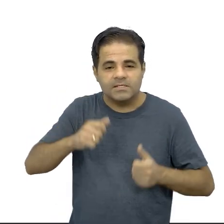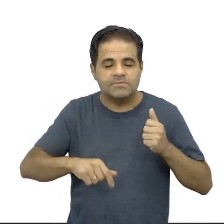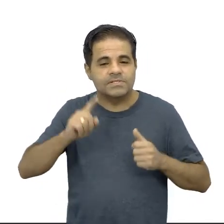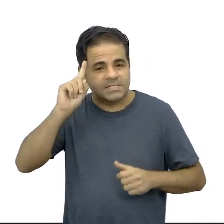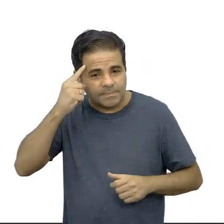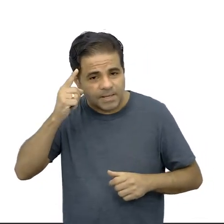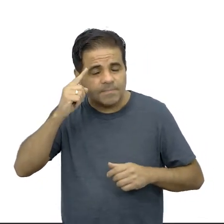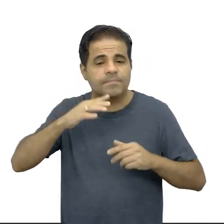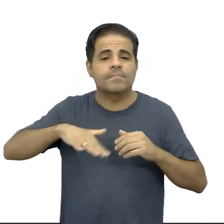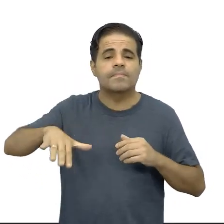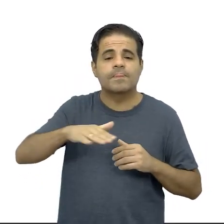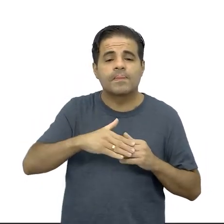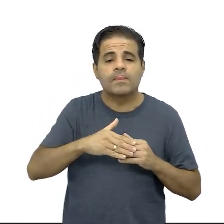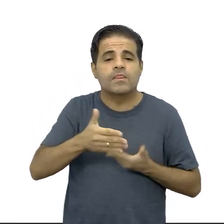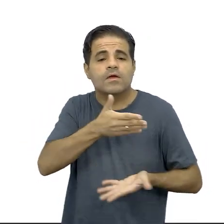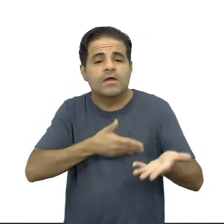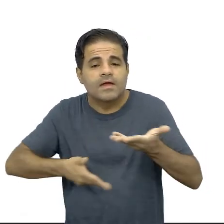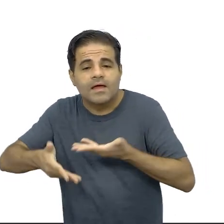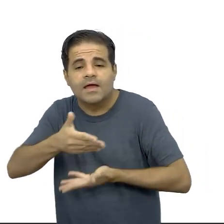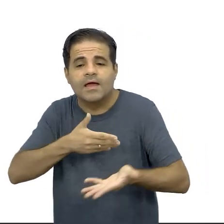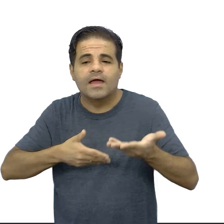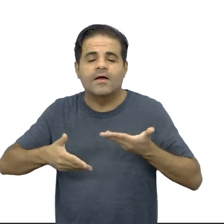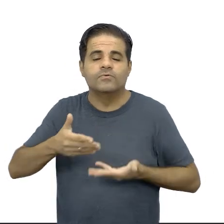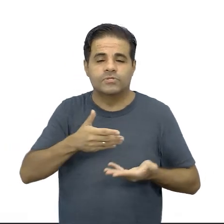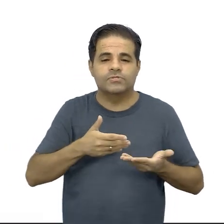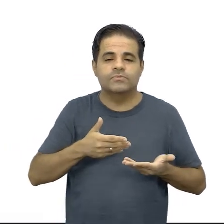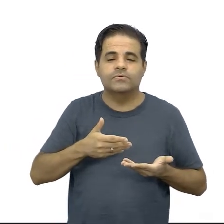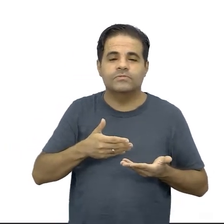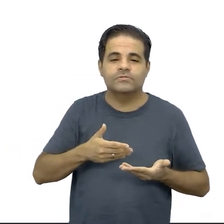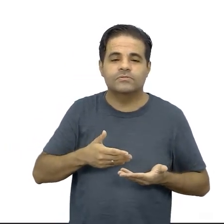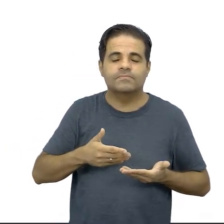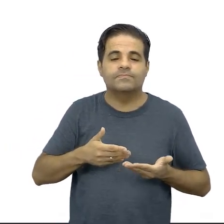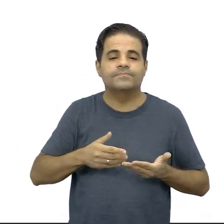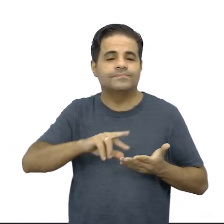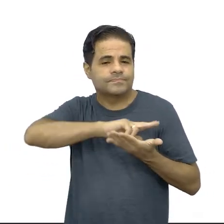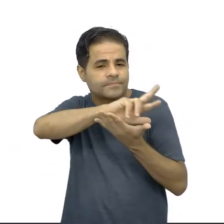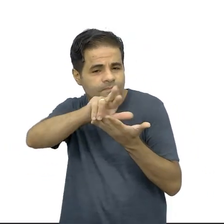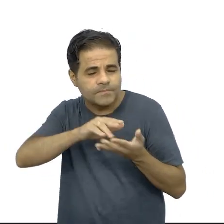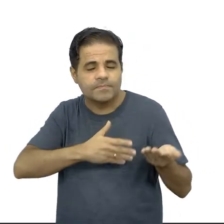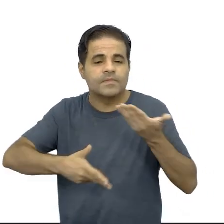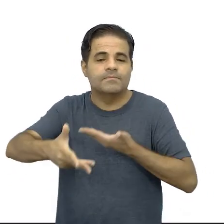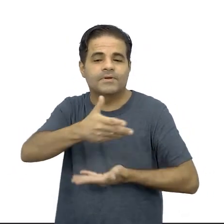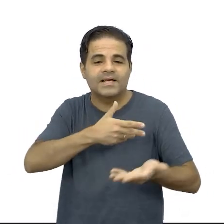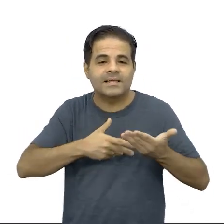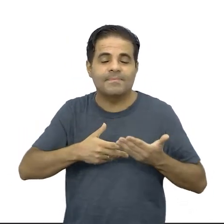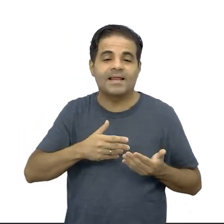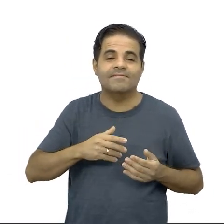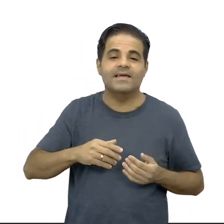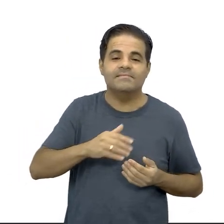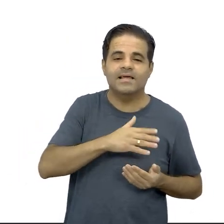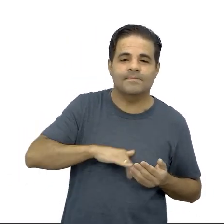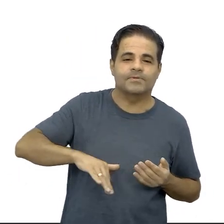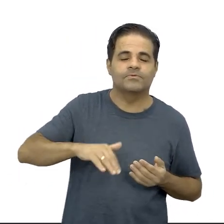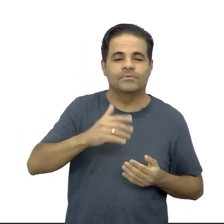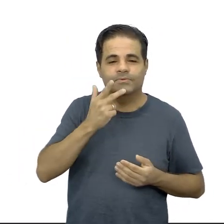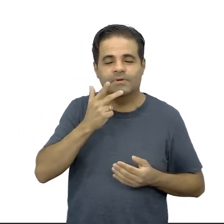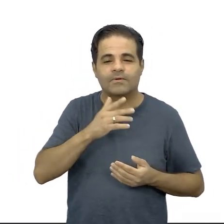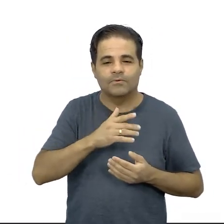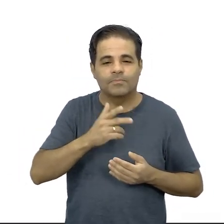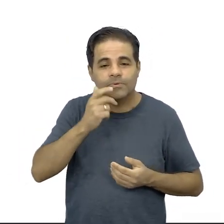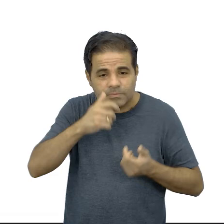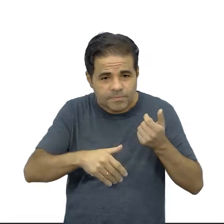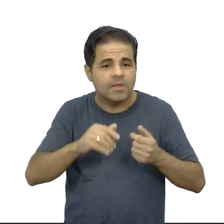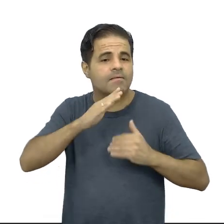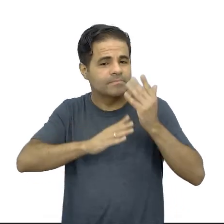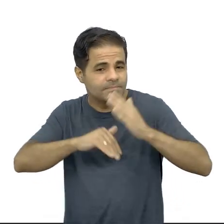temperatura, correlacionando essas características à flora e fauna específica. Então, percebam, né, que